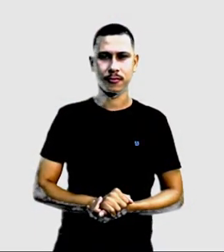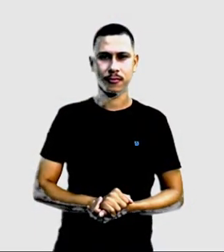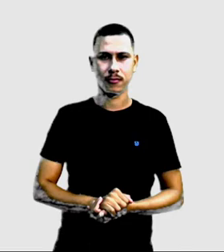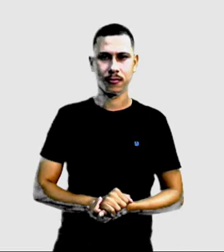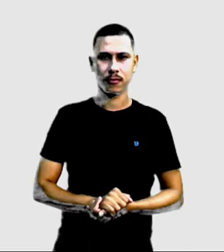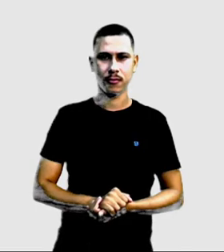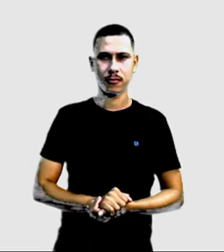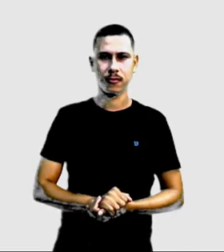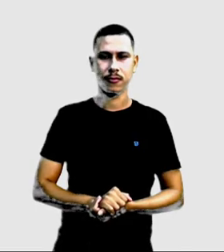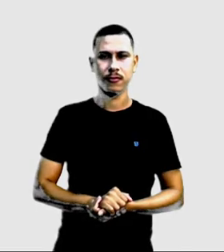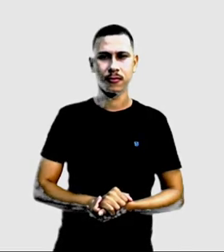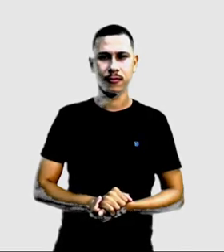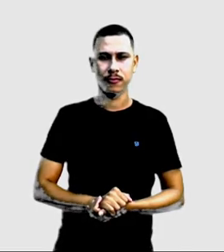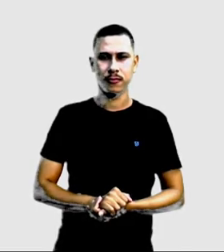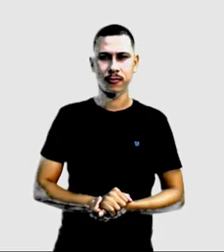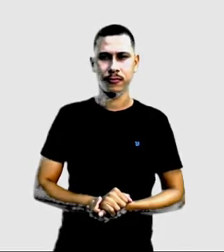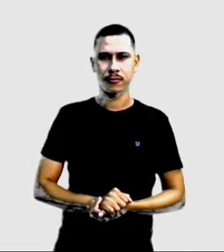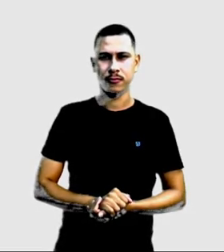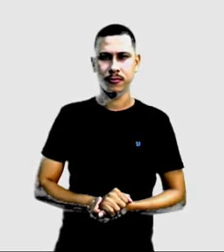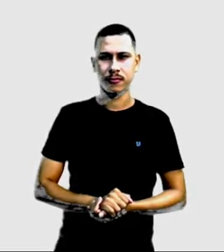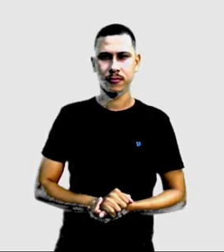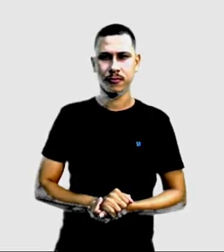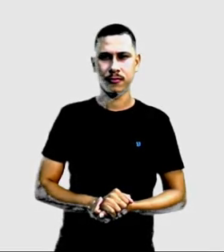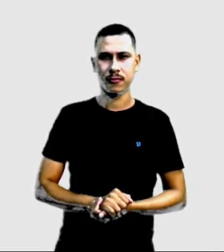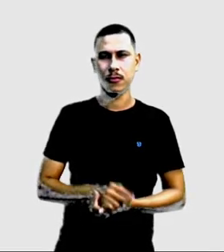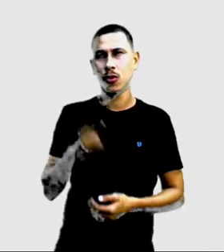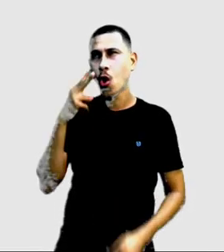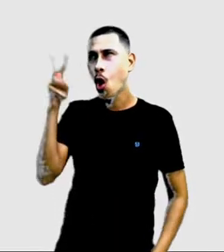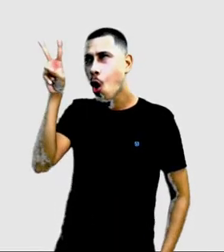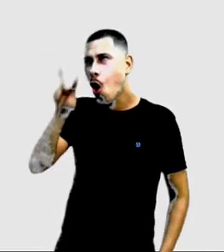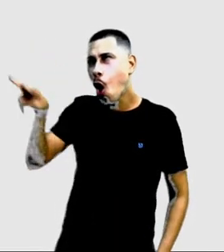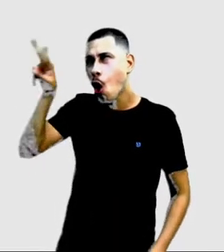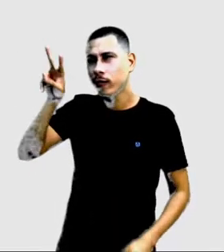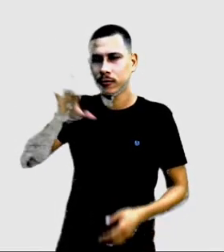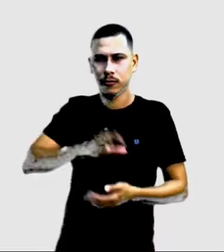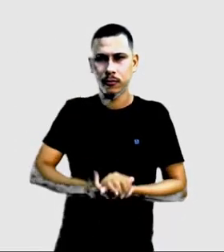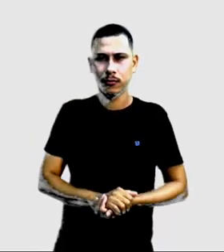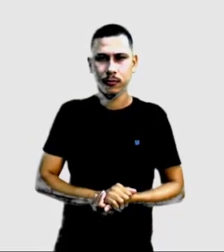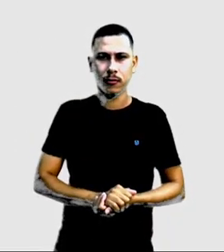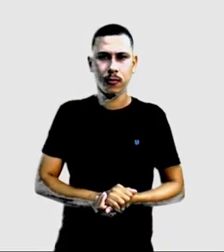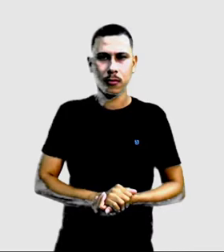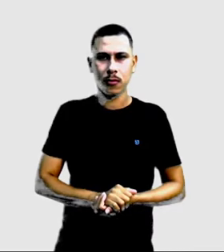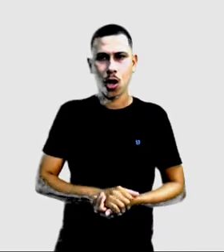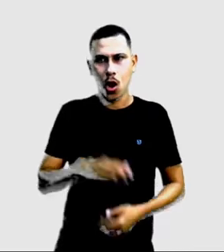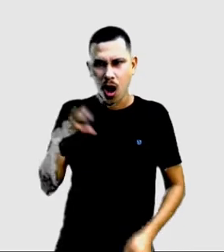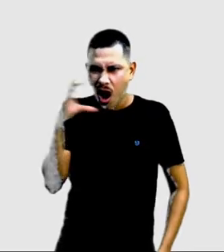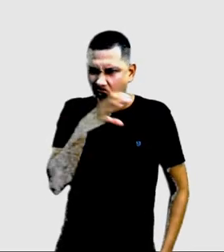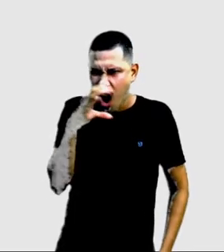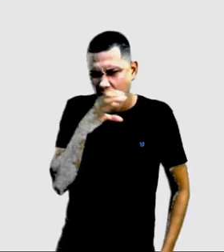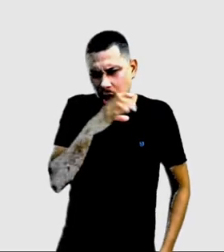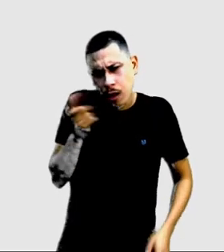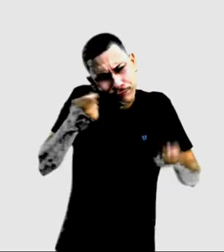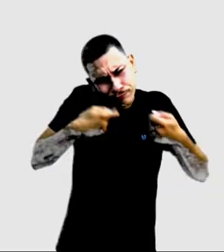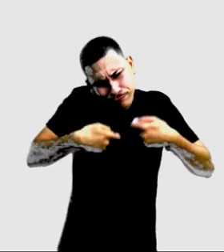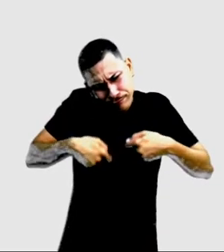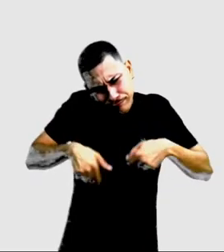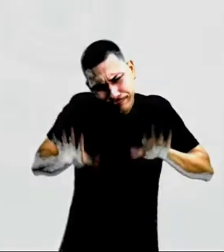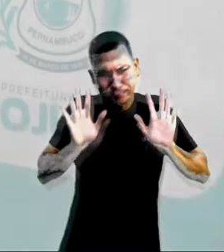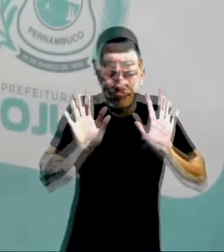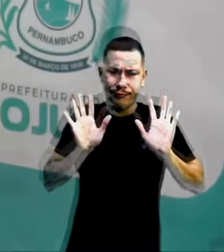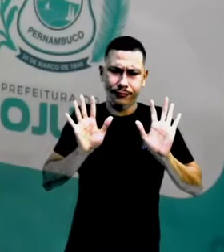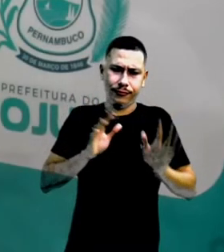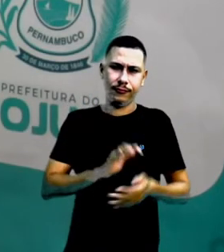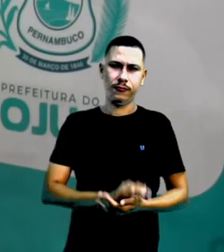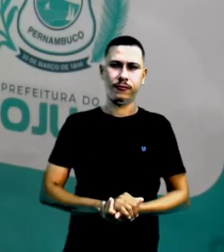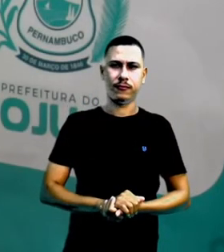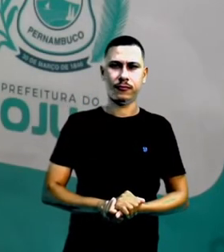pressa. You don't need to hurry, take your time. Ou seja, não precisa correr sem